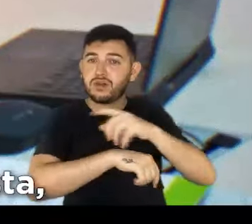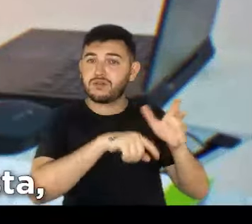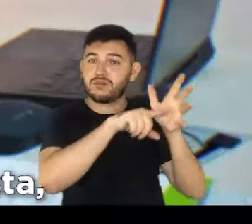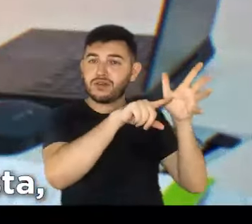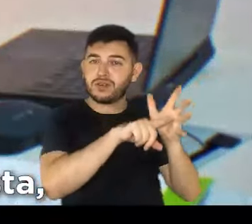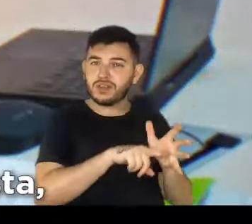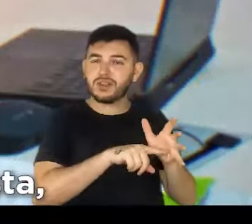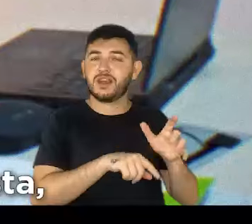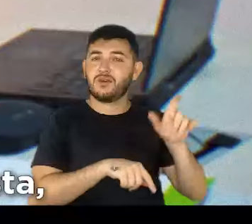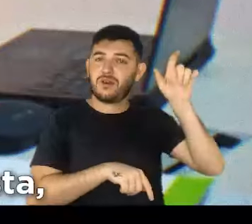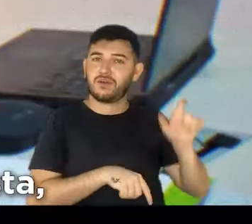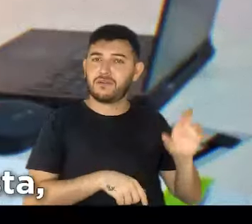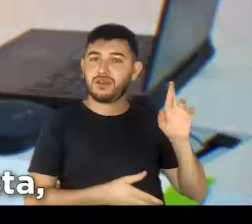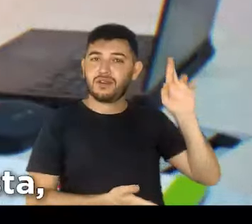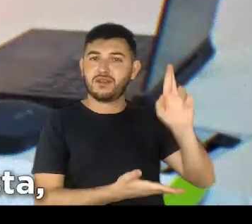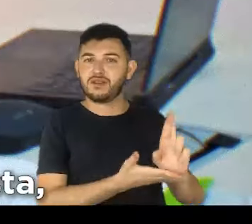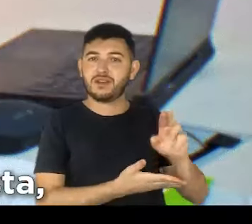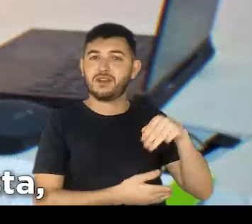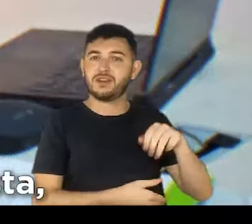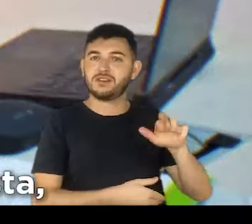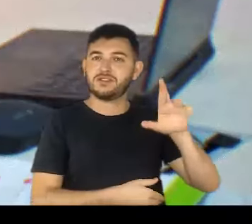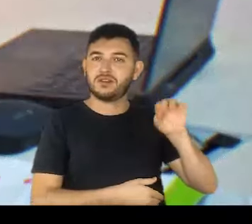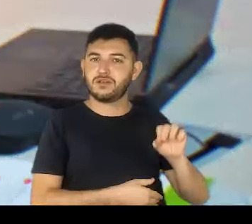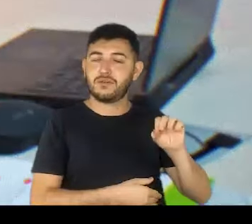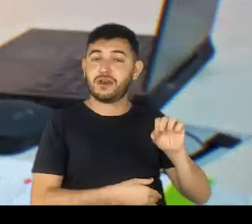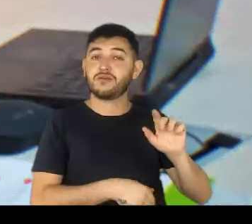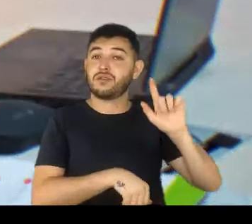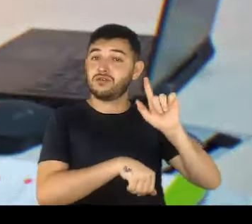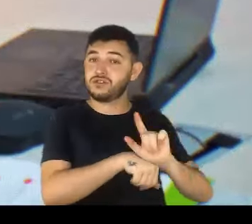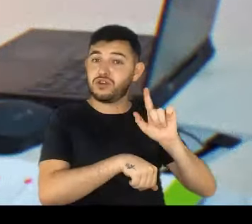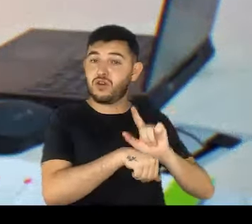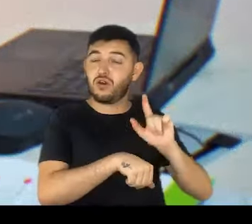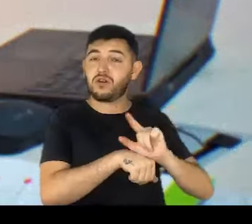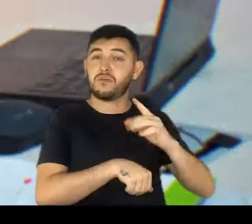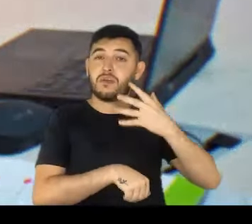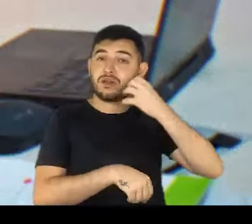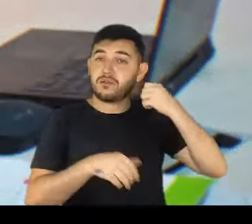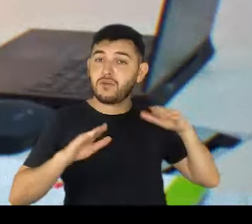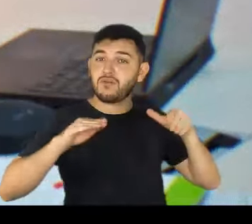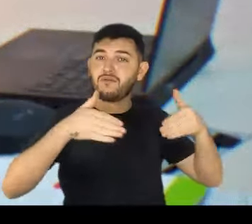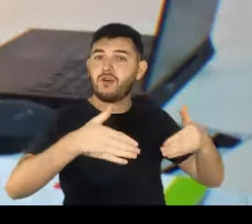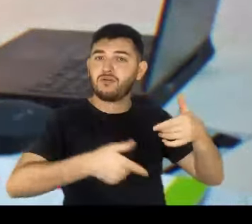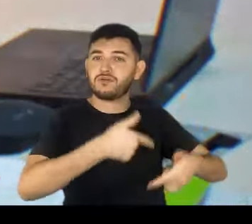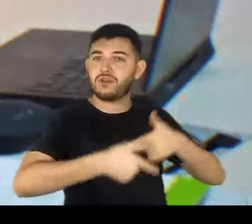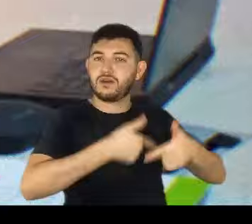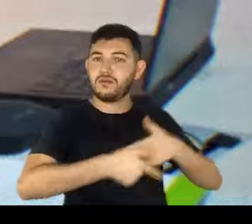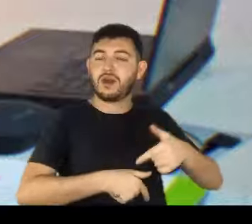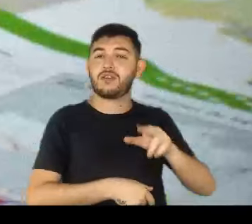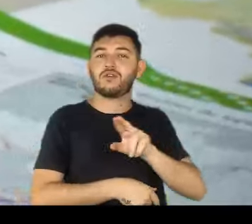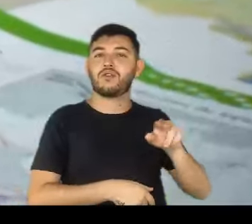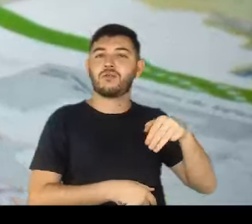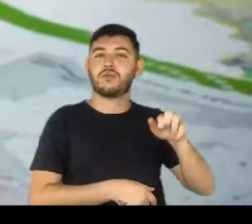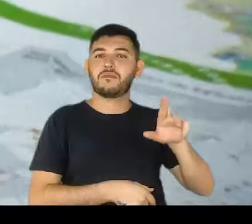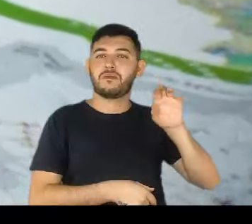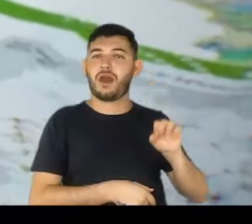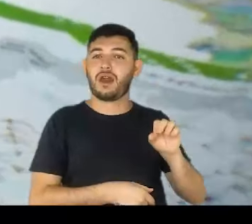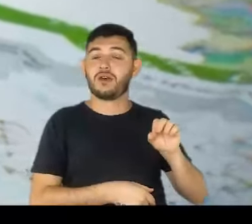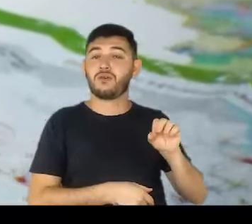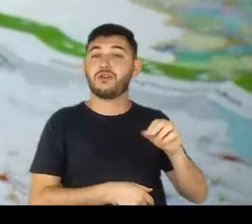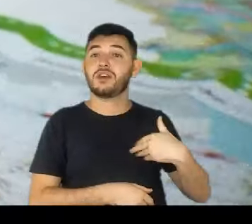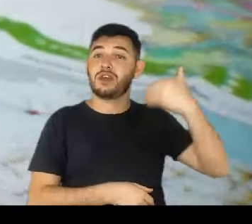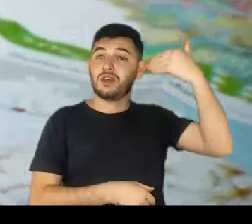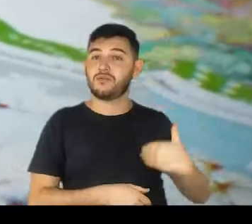um paleontólogo, que é o Marco Cristóvão Batista, um geólogo especialista em patrimônio, que é o José Edson Cavalcante, e eu na parte